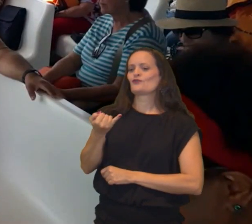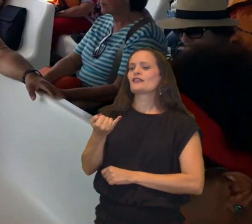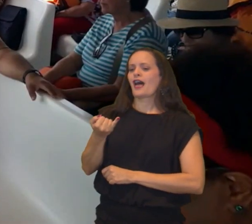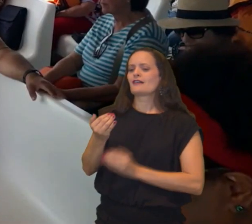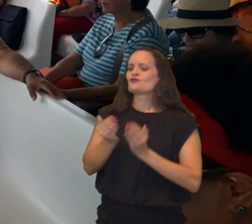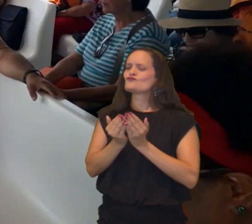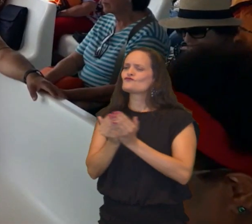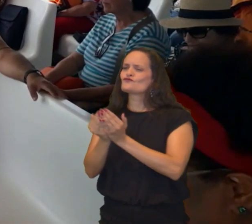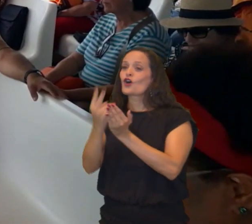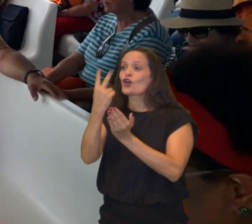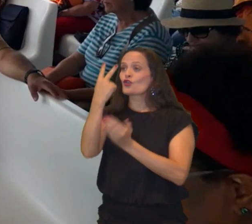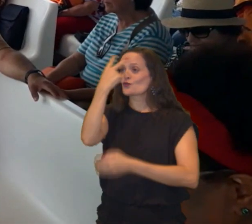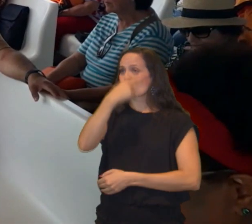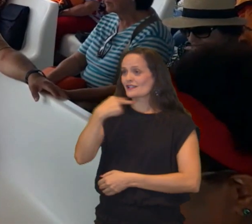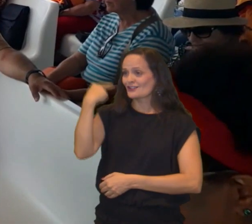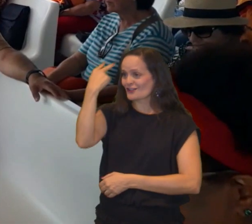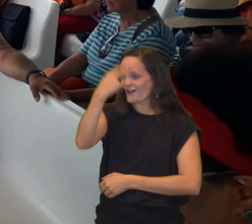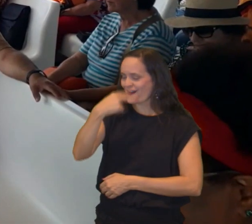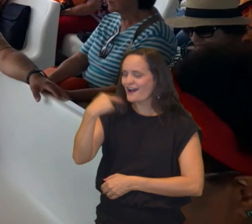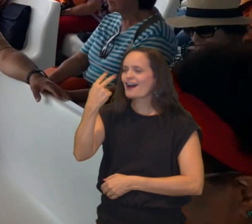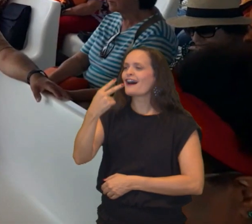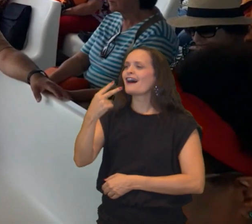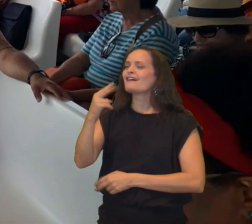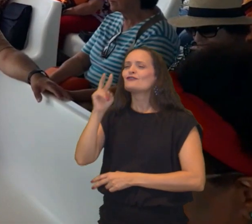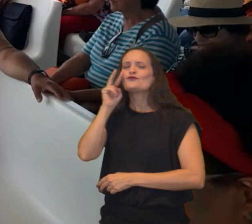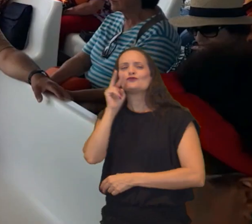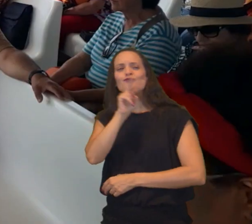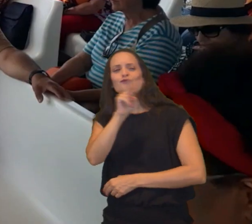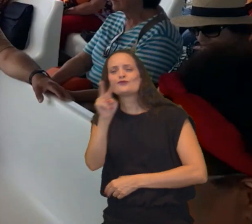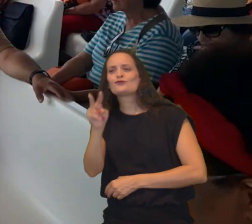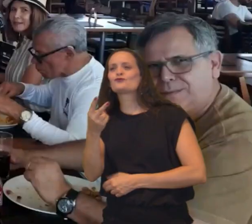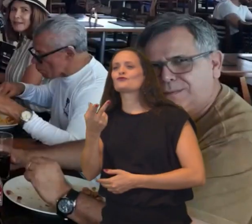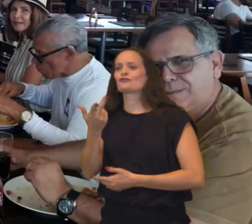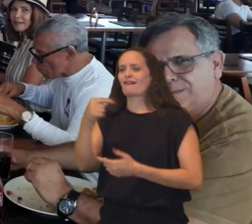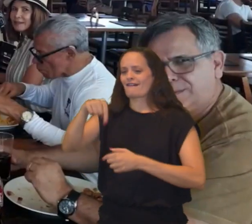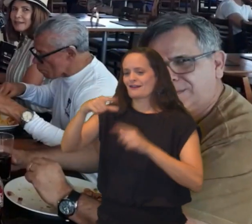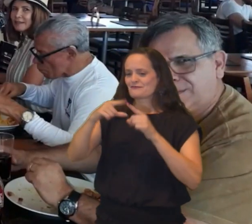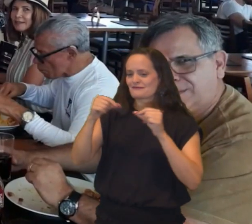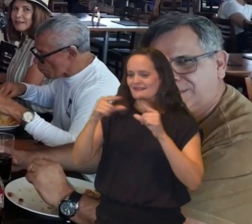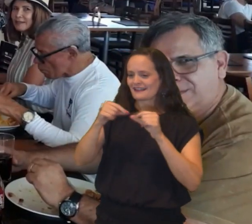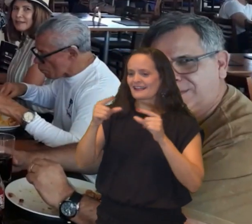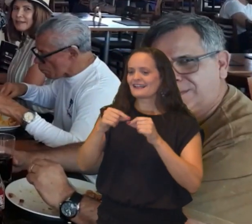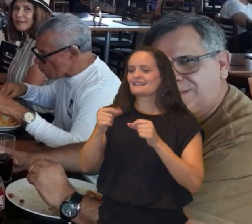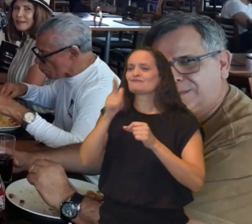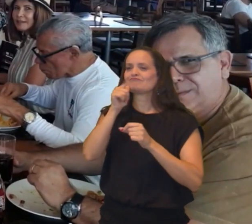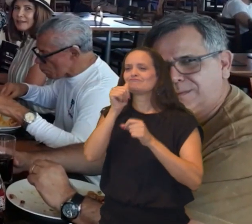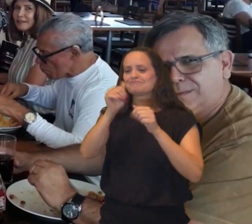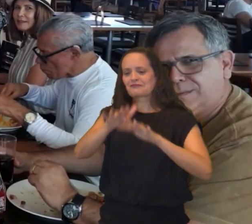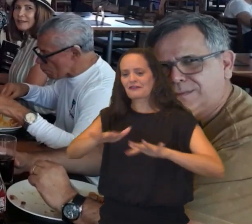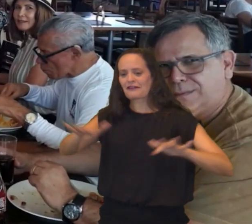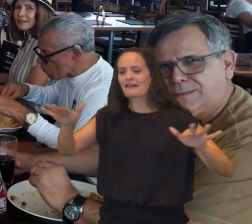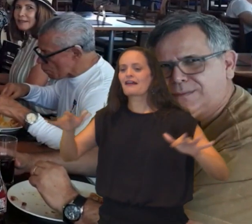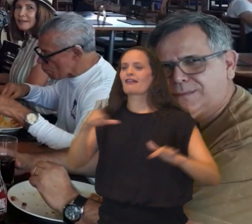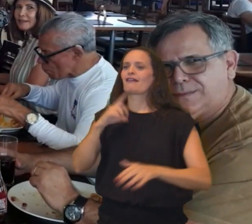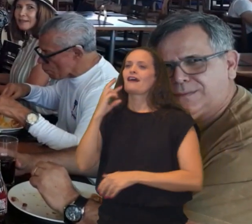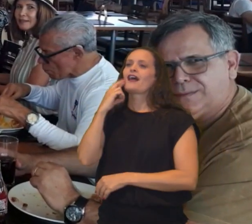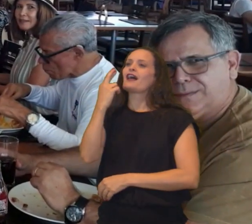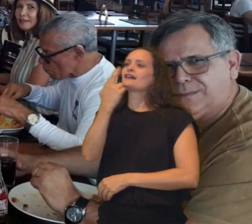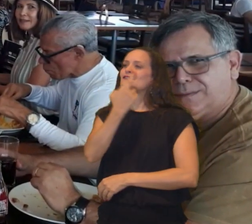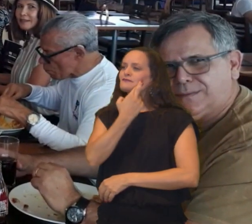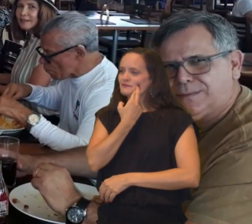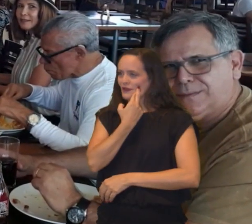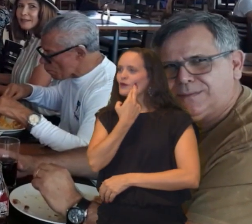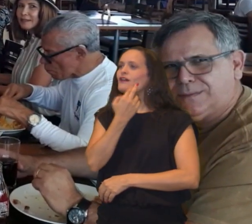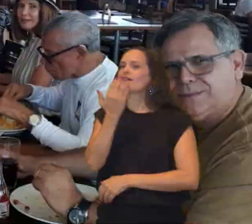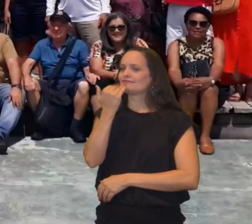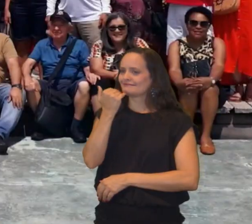duração de 2 horas, desfrutando a beleza do nosso lago. Após o passeio, o grupo almoçou no restaurante Rei do Camarão.